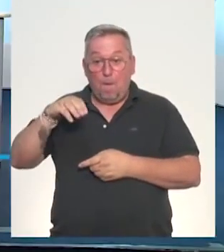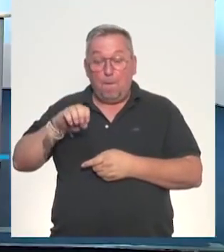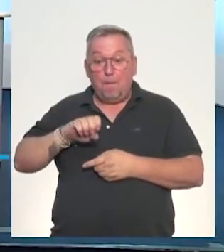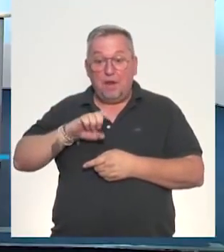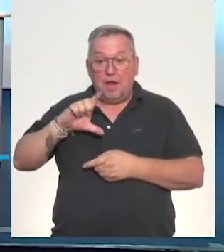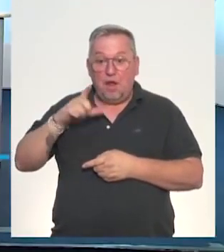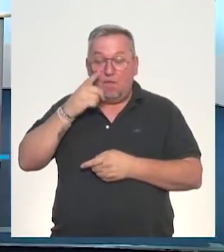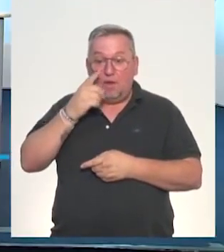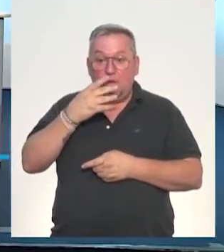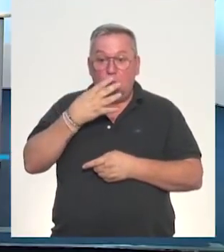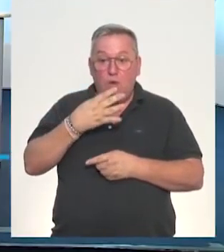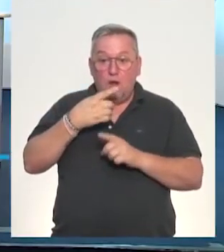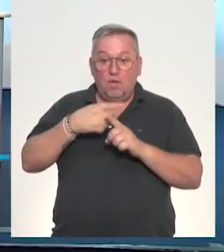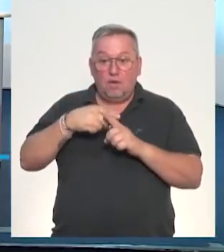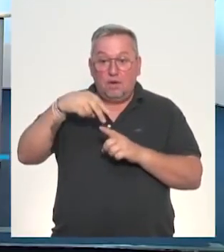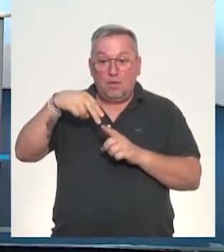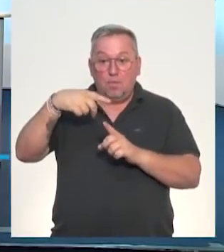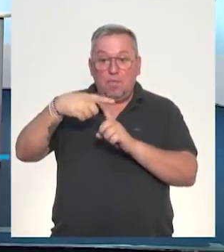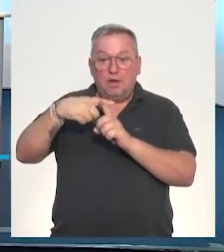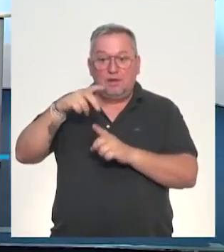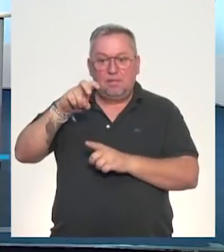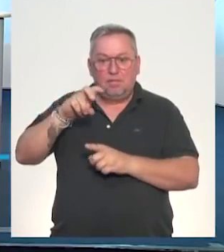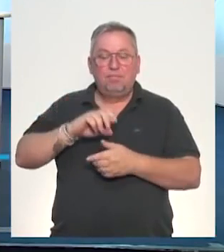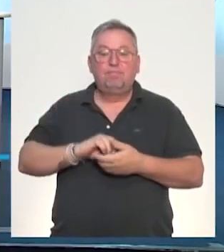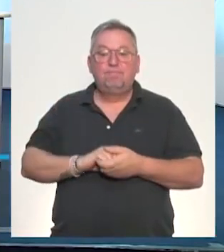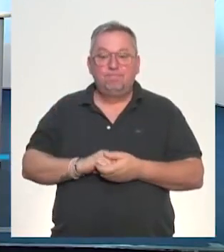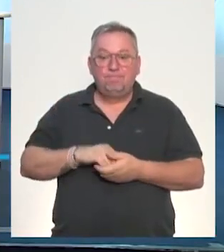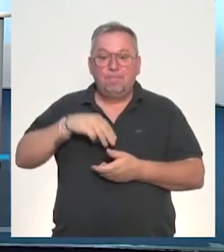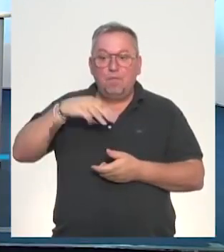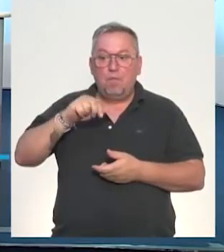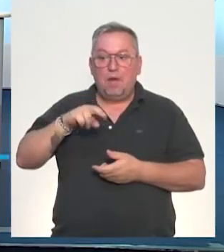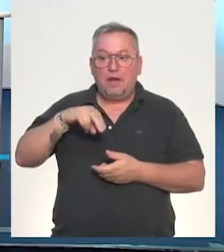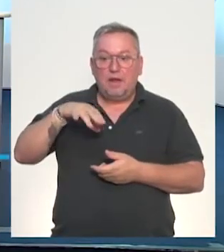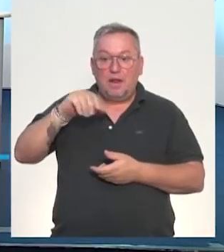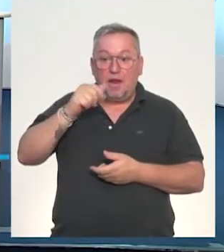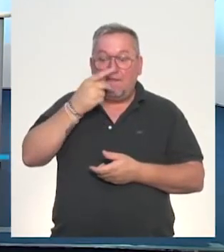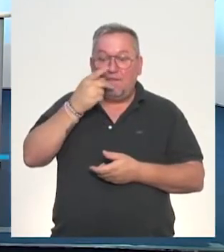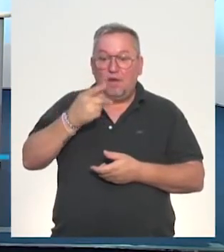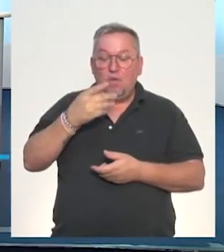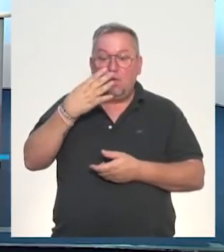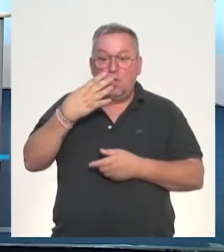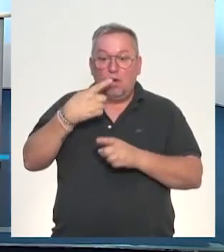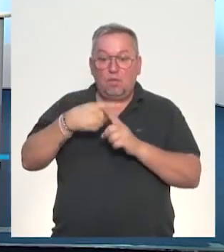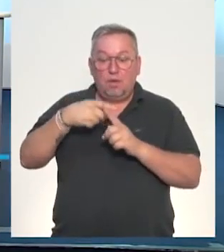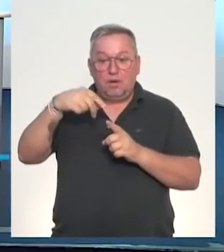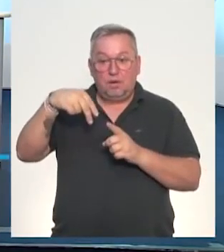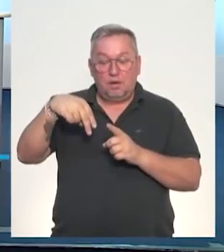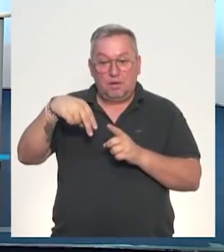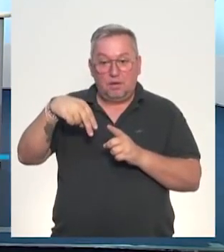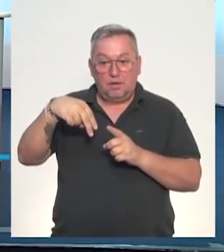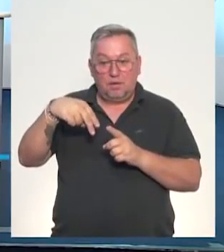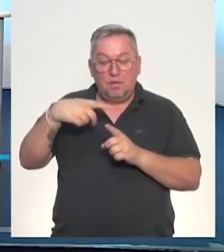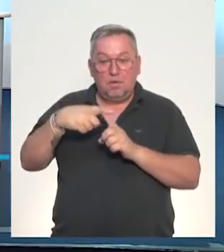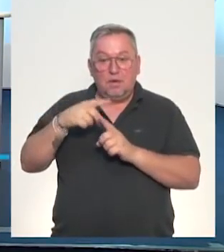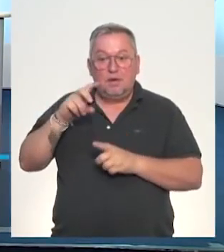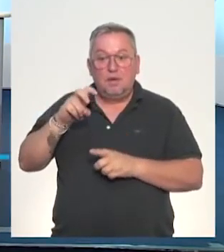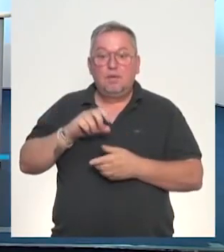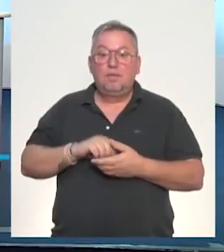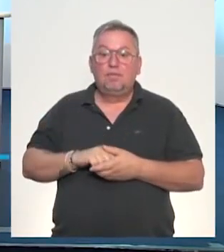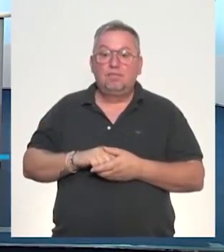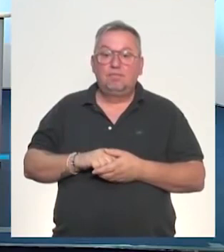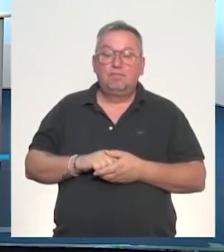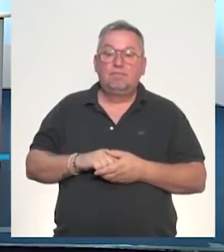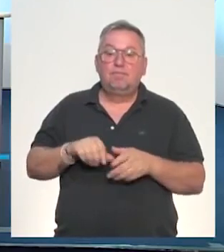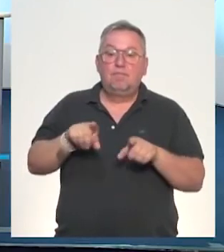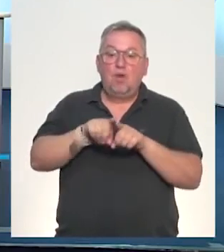ele falou 4 vezes N mais 5. Opa. A Mariana Silva está dizendo 4 vezes N mais 5. Uhum. O